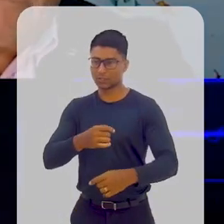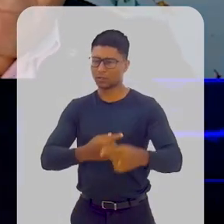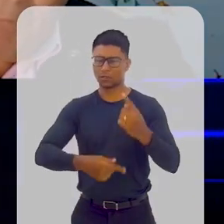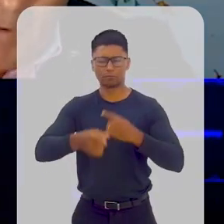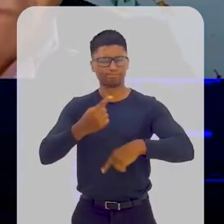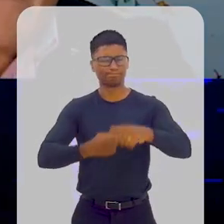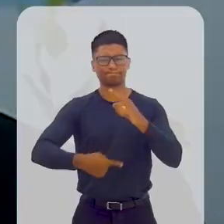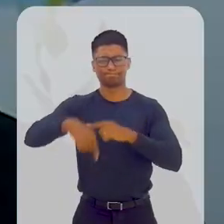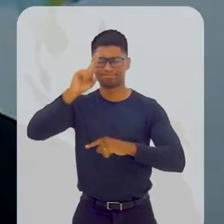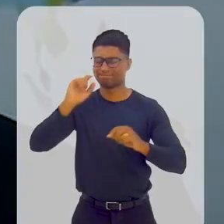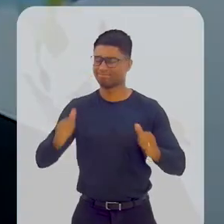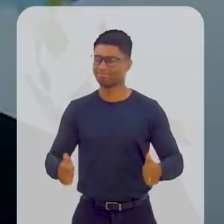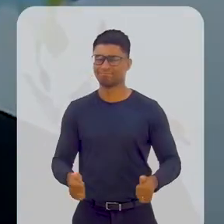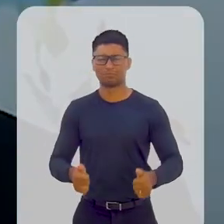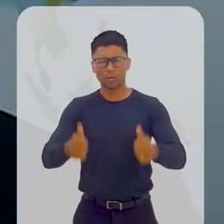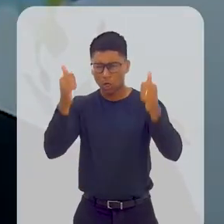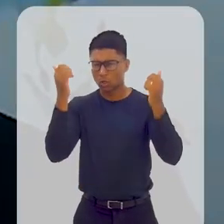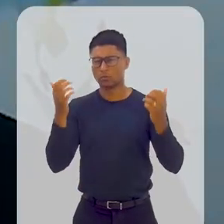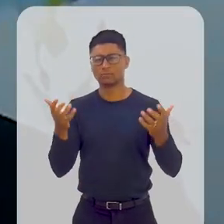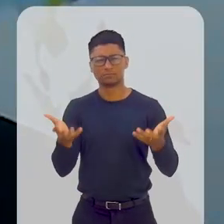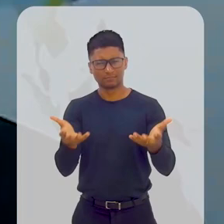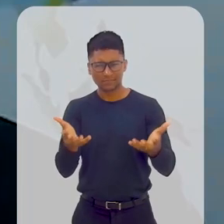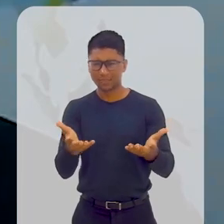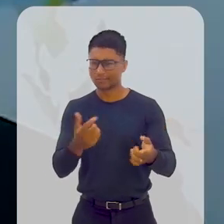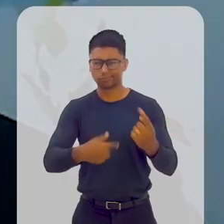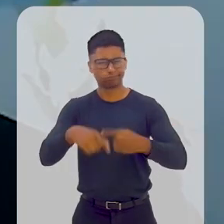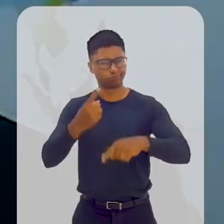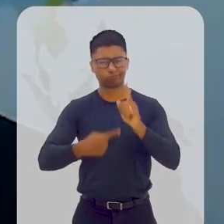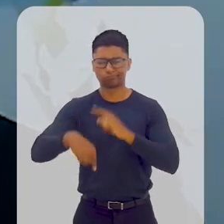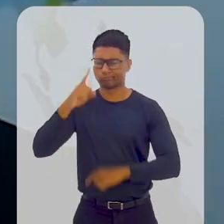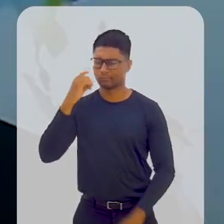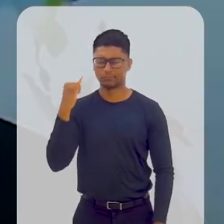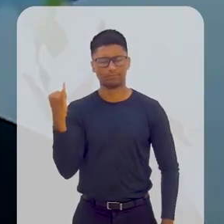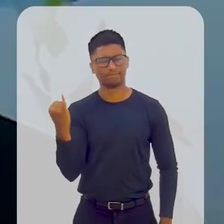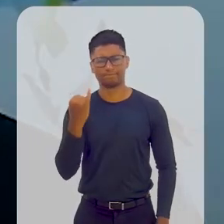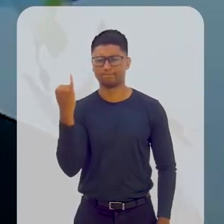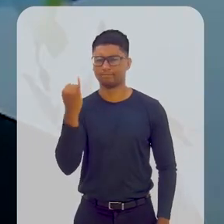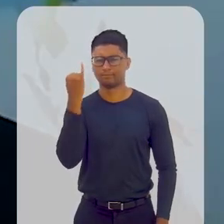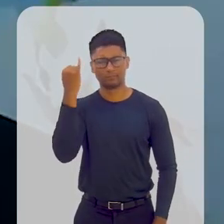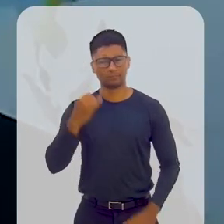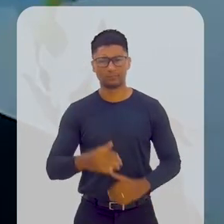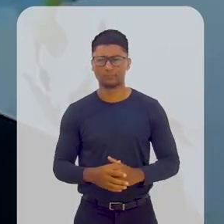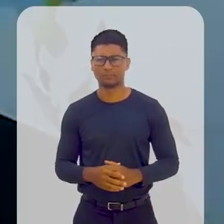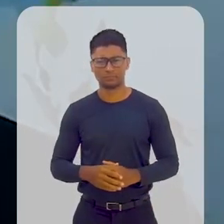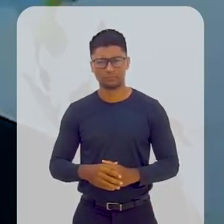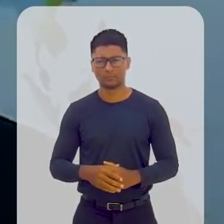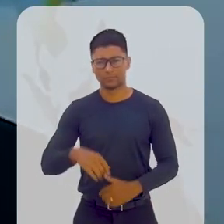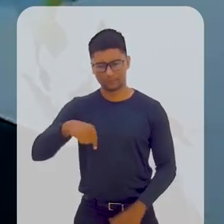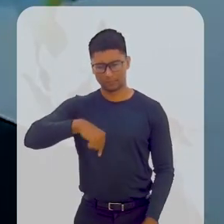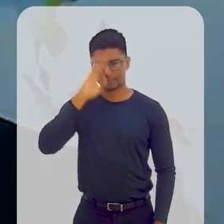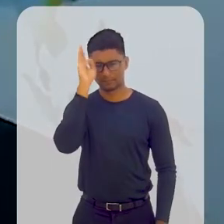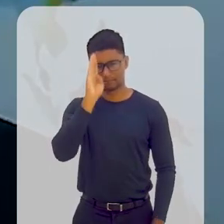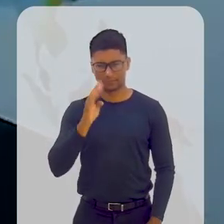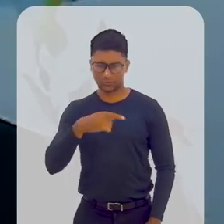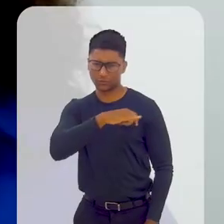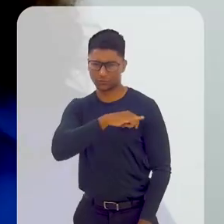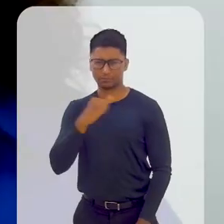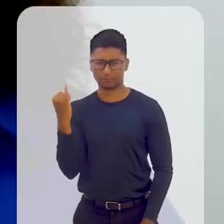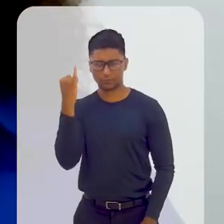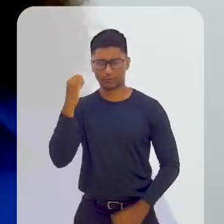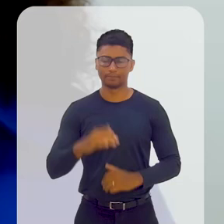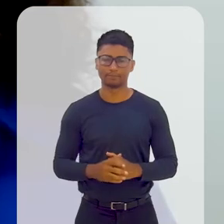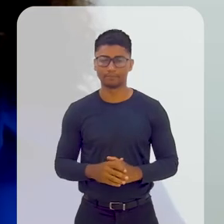próspero para retomar esse protagonismo necessário no cenário nacional. E